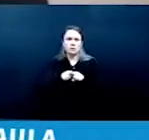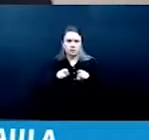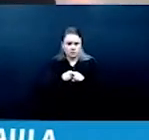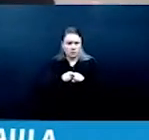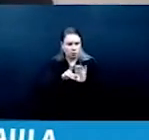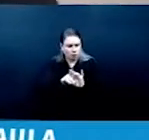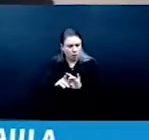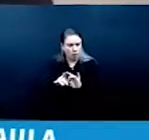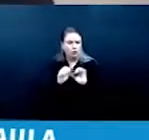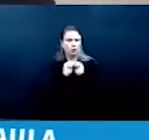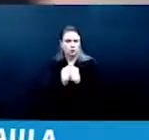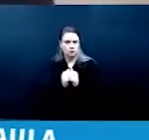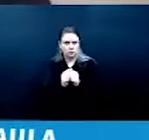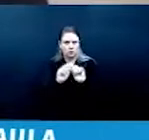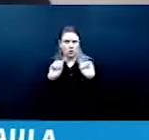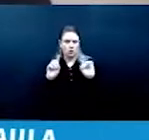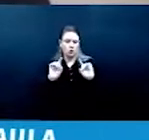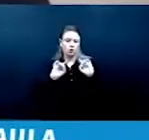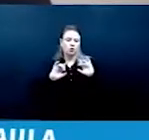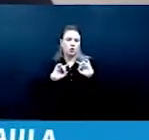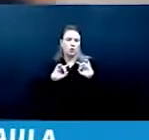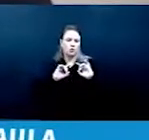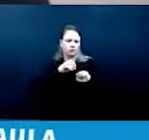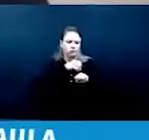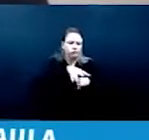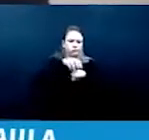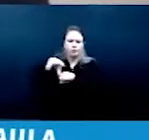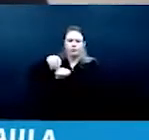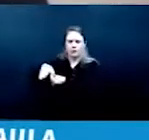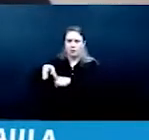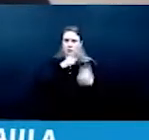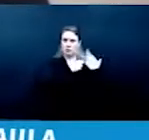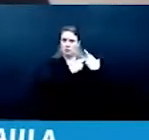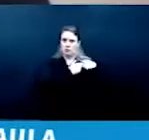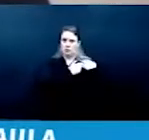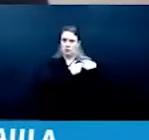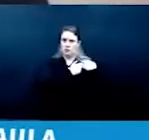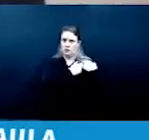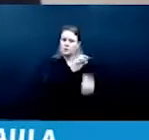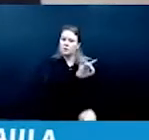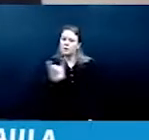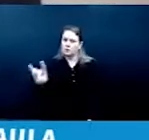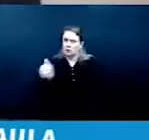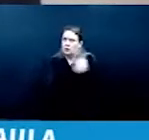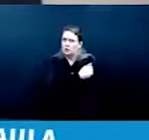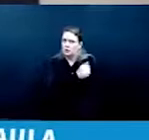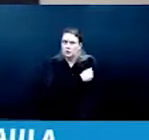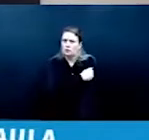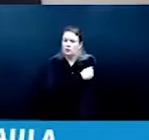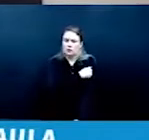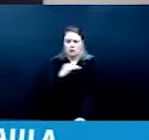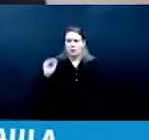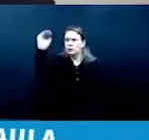responsabilidade, não porque nós estamos falando para vários alunos aí, para várias crianças, mas o estudo, né? Sim. Porque o estudo, ele te forma